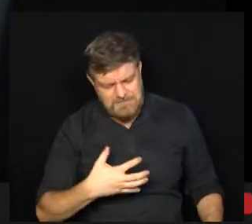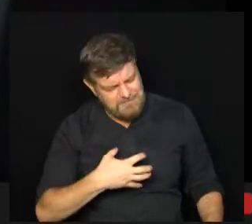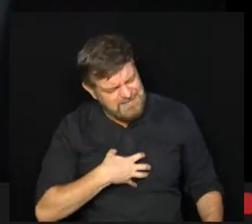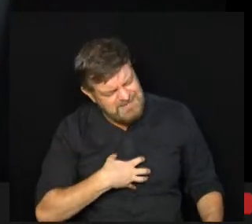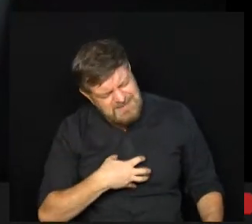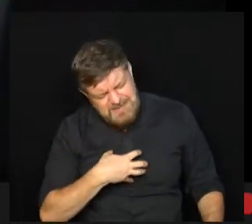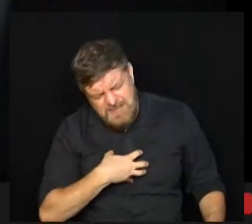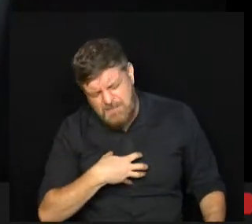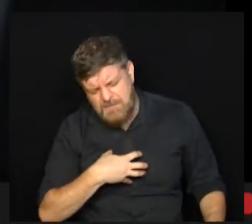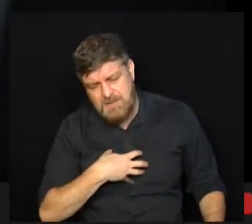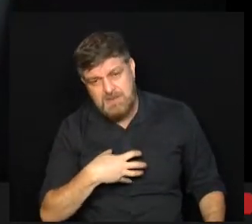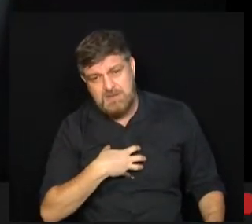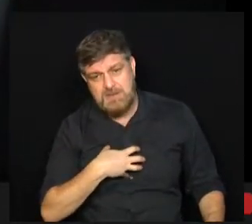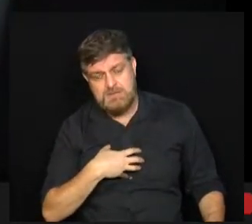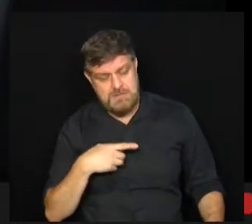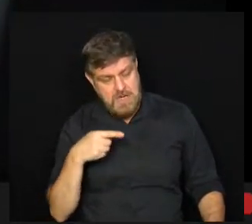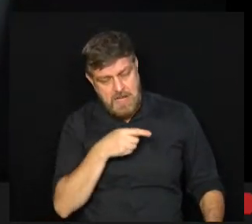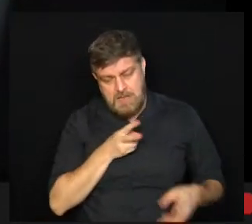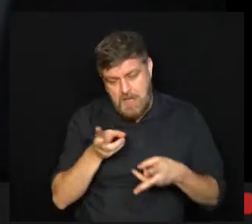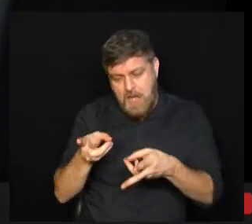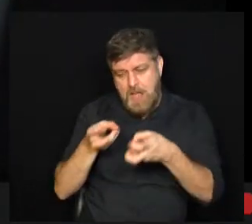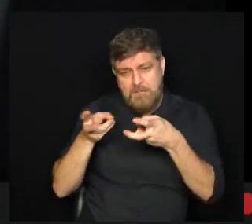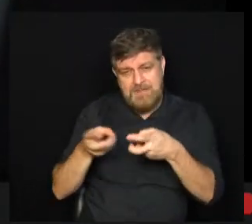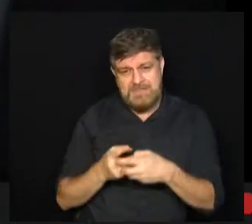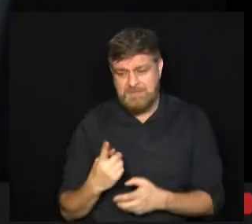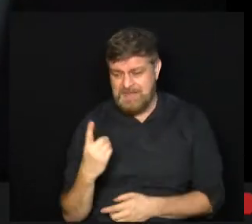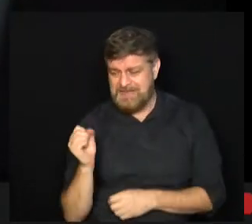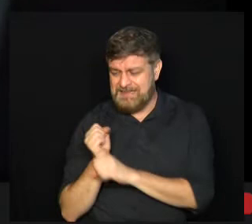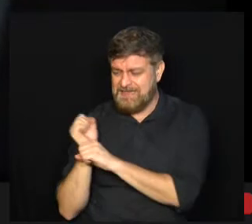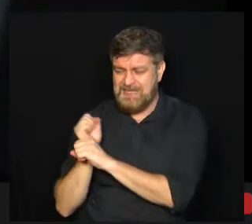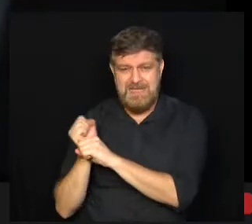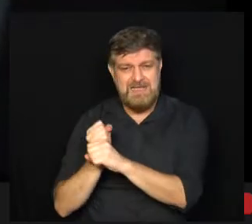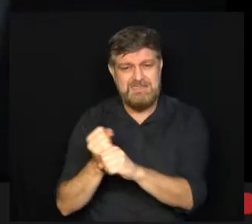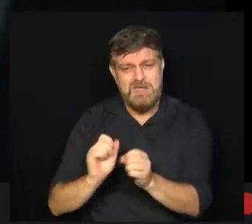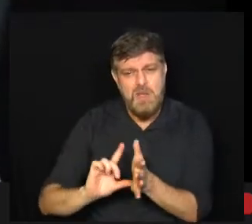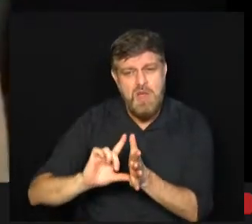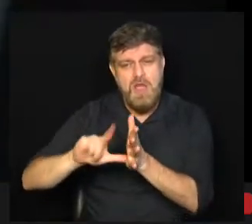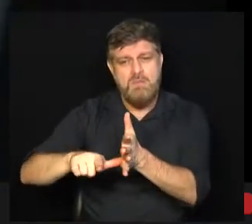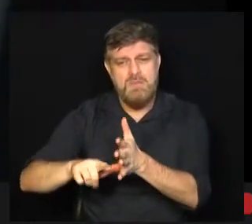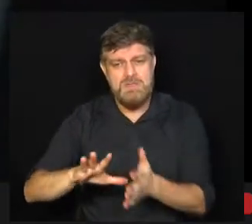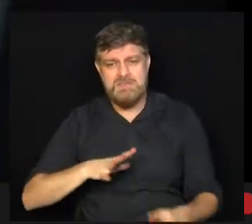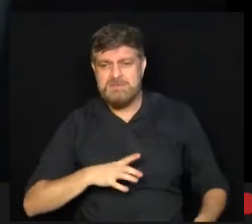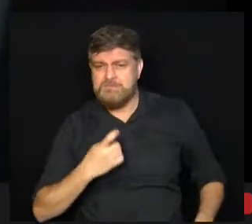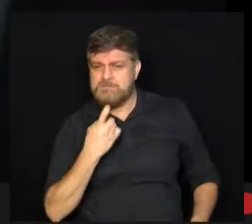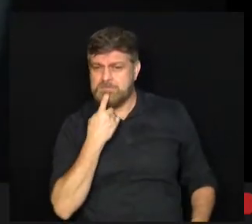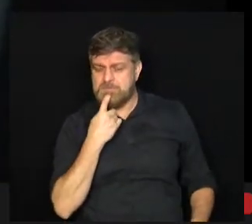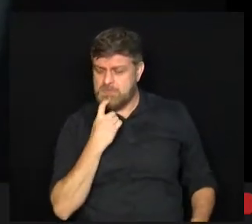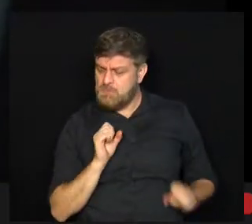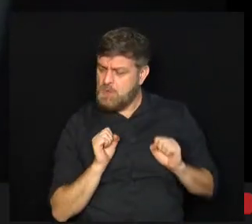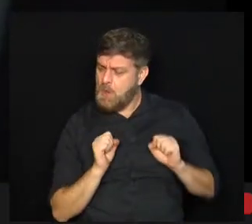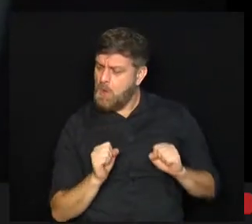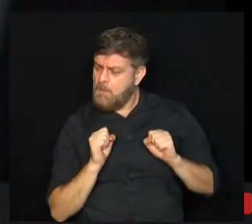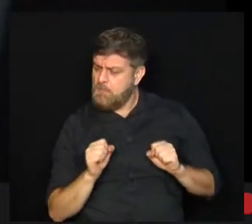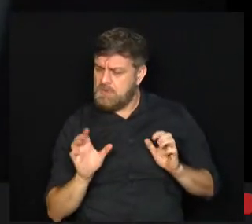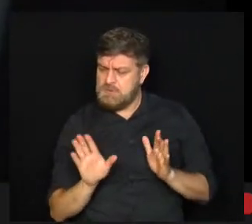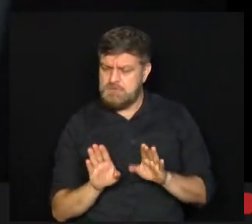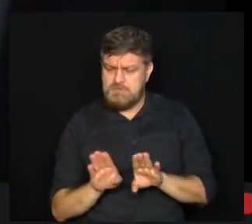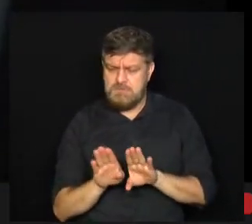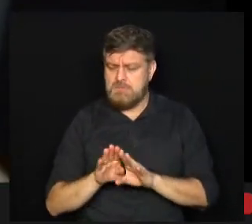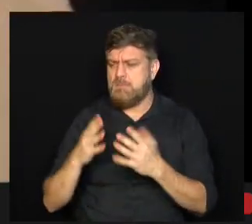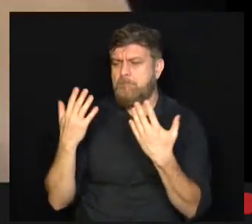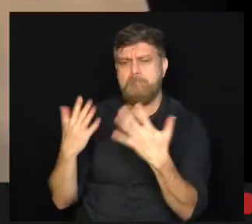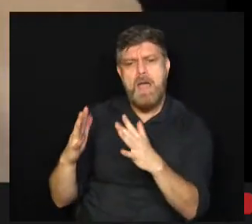sensibilidade perceber, mais de uma década depois, que Campinas podia fazer essa homenagem,